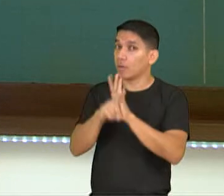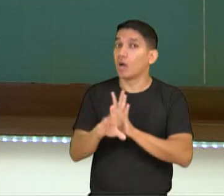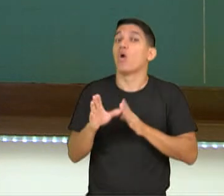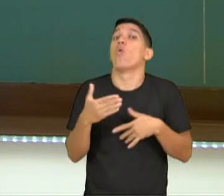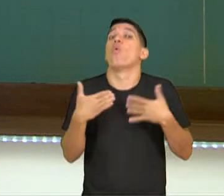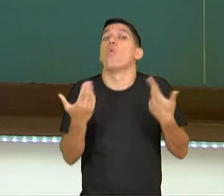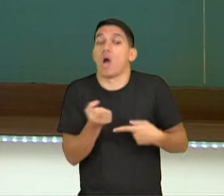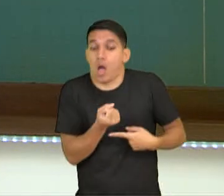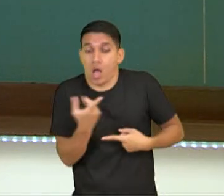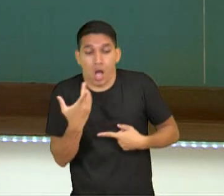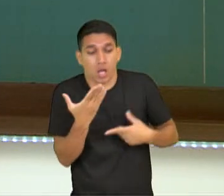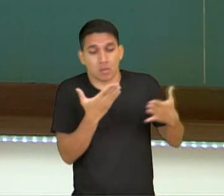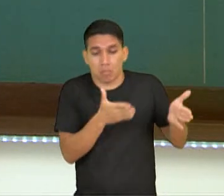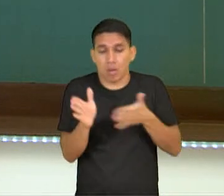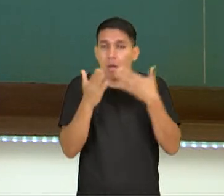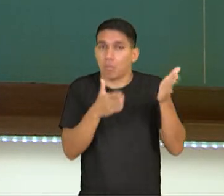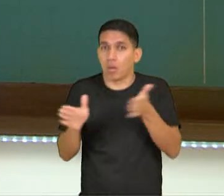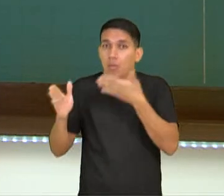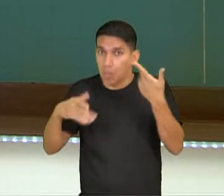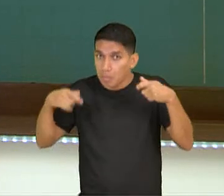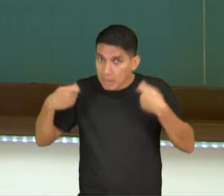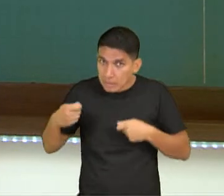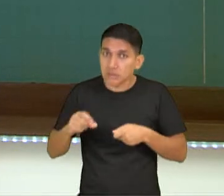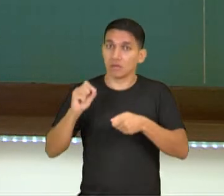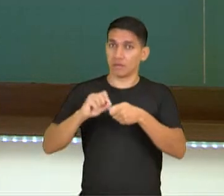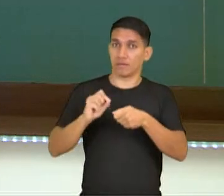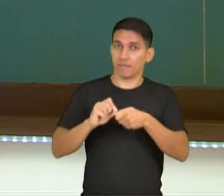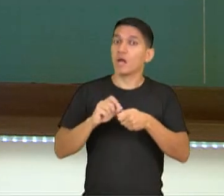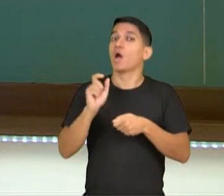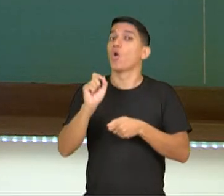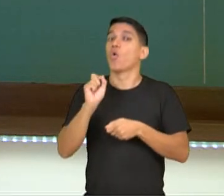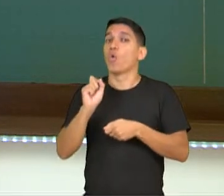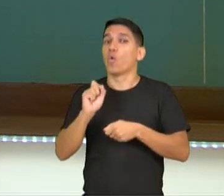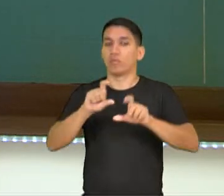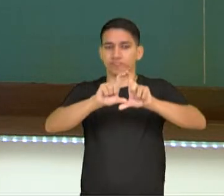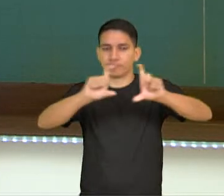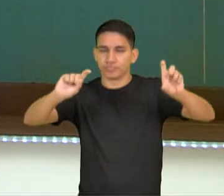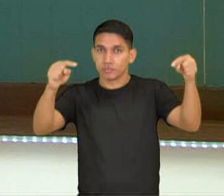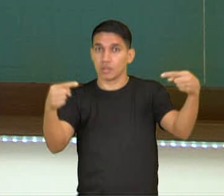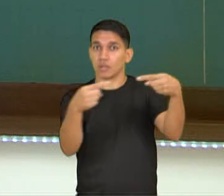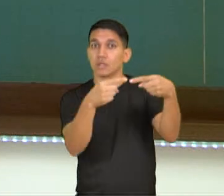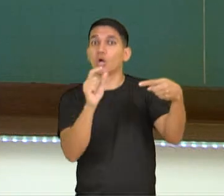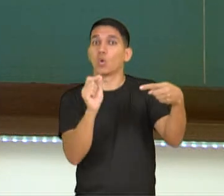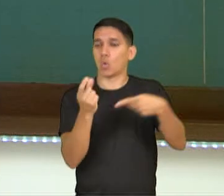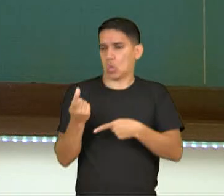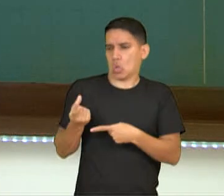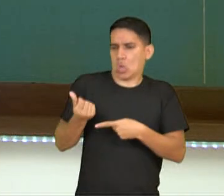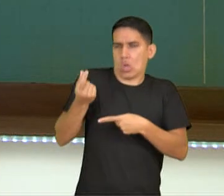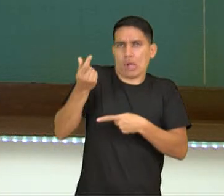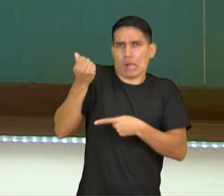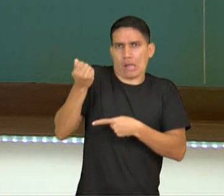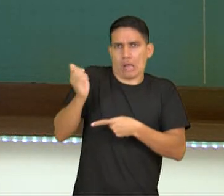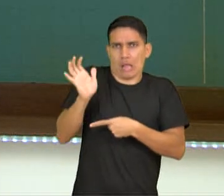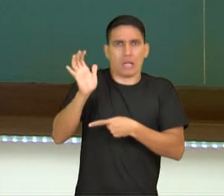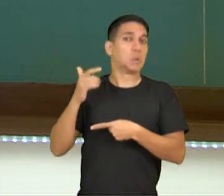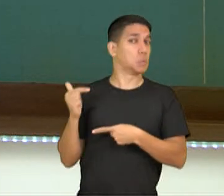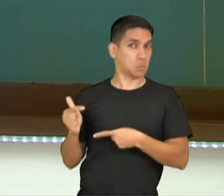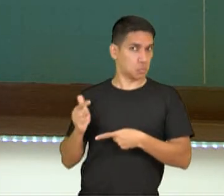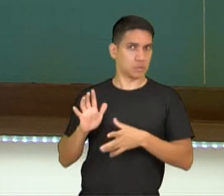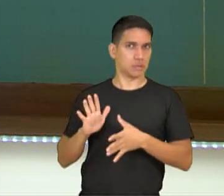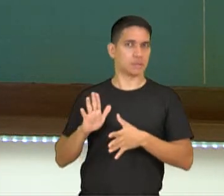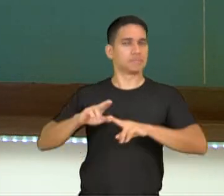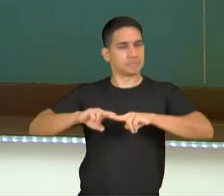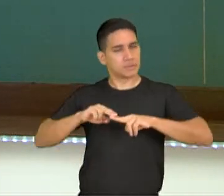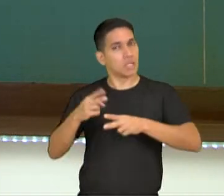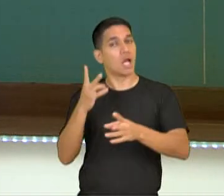a quantidade de produtos que deveria ser produzida para que, conforme essa função, não houvesse custos, tá? Então, a gente tem